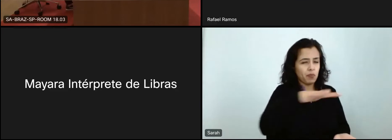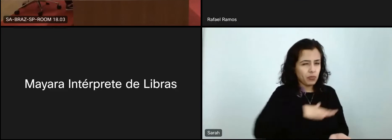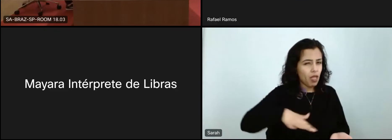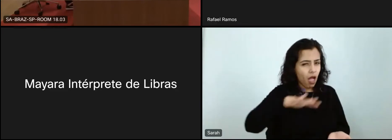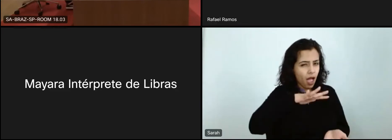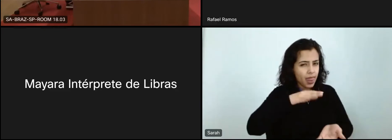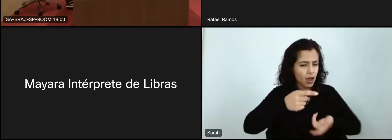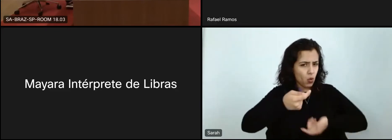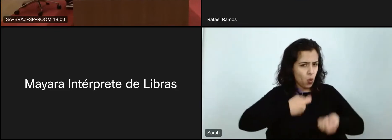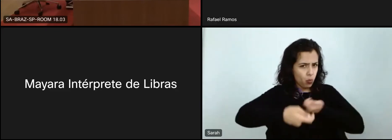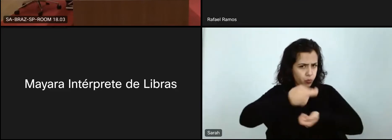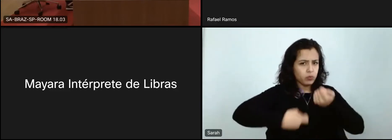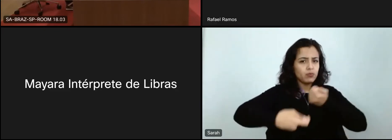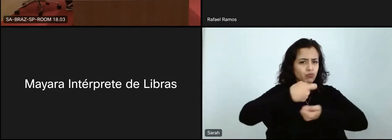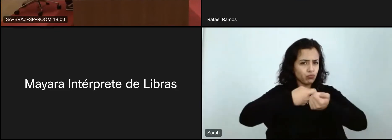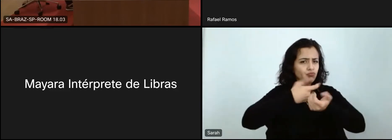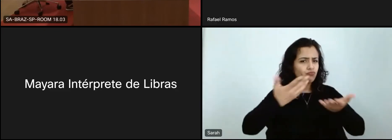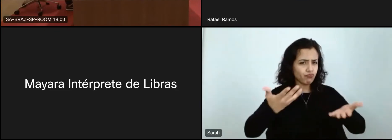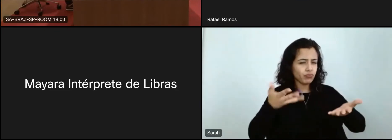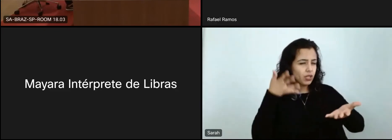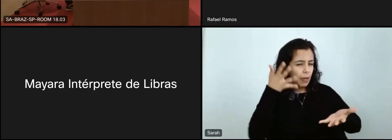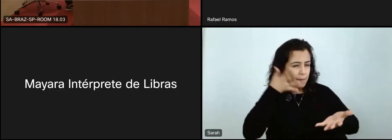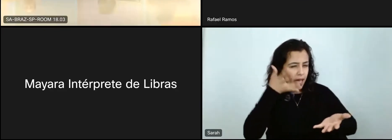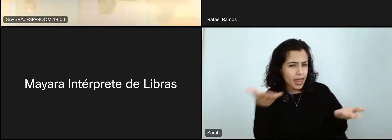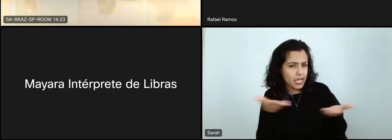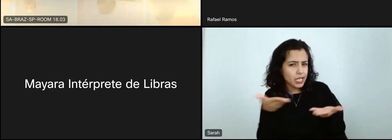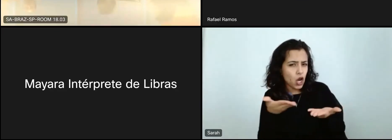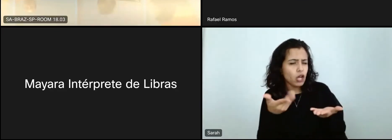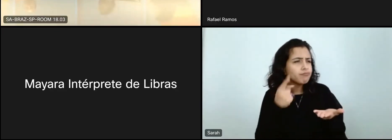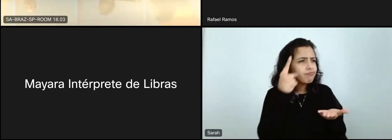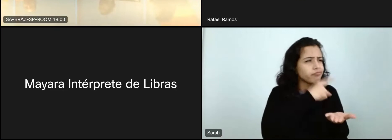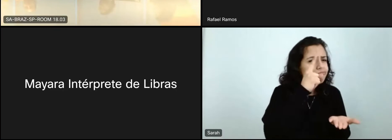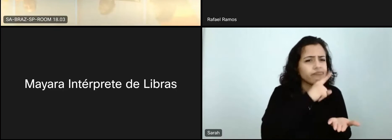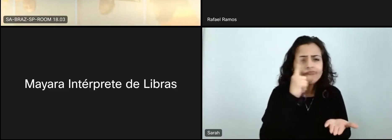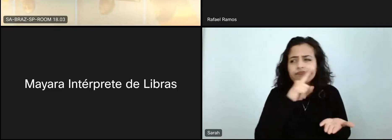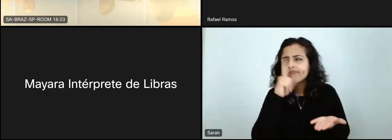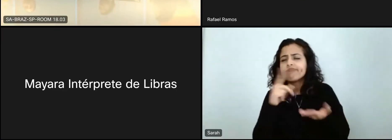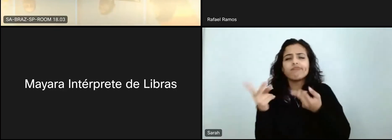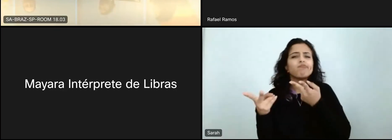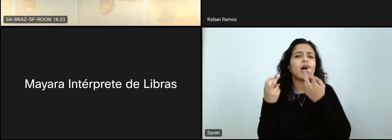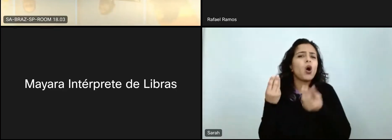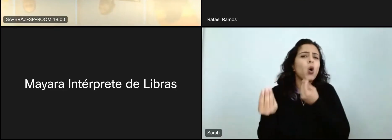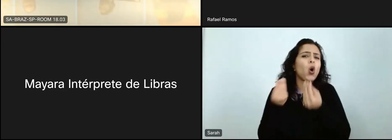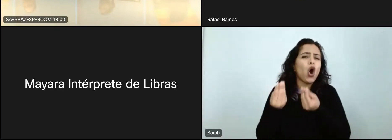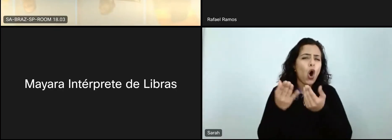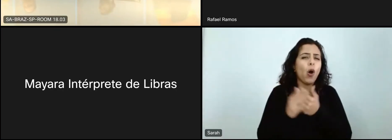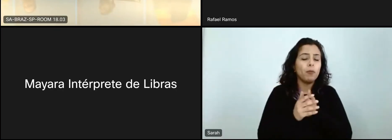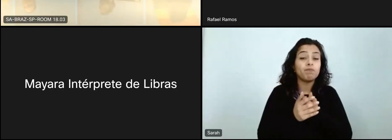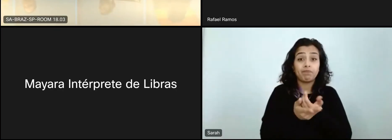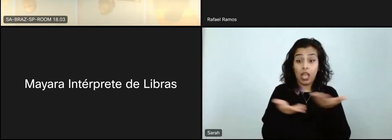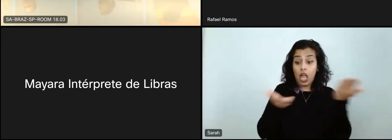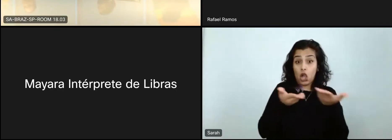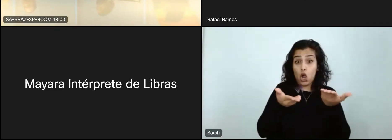como identificar, né, esses vieses, né? Não sei, tem bastante gente nos assistindo em diferentes